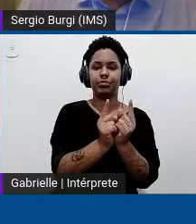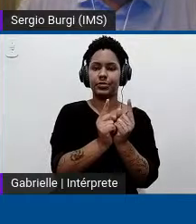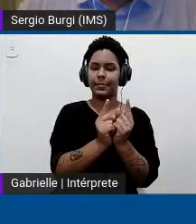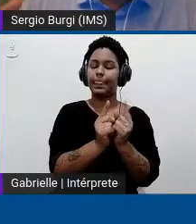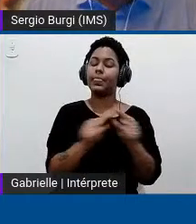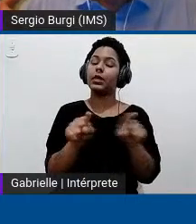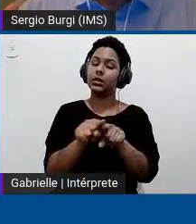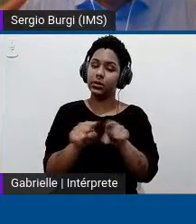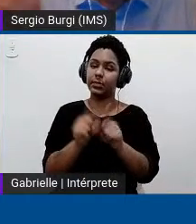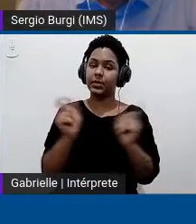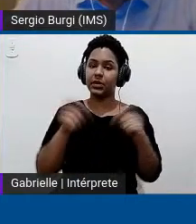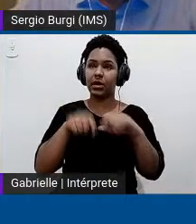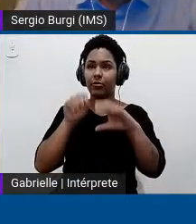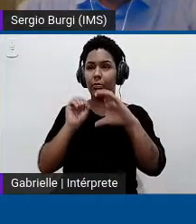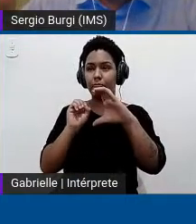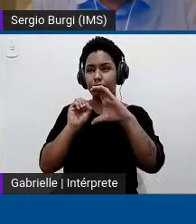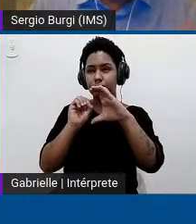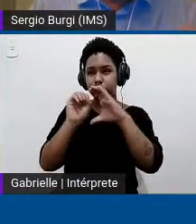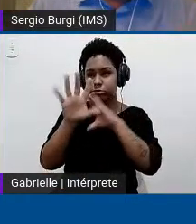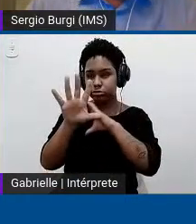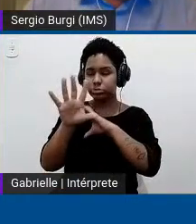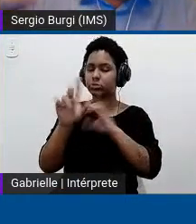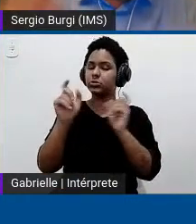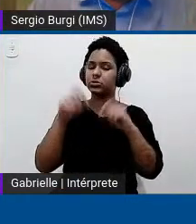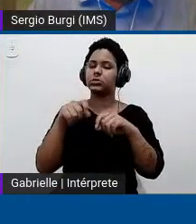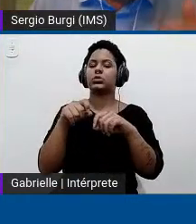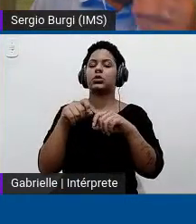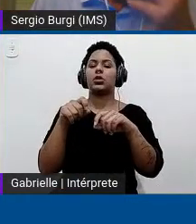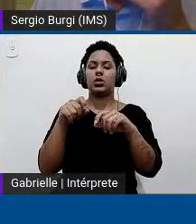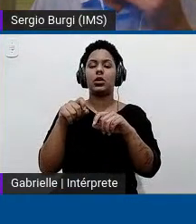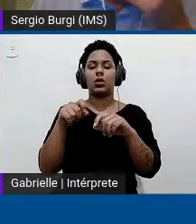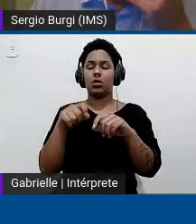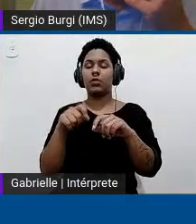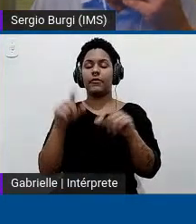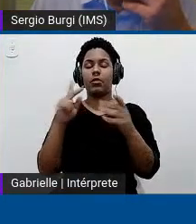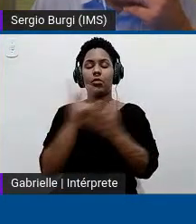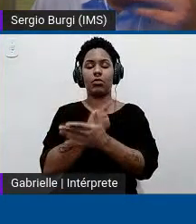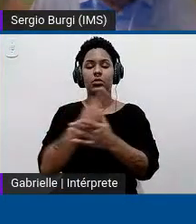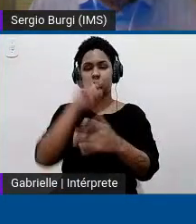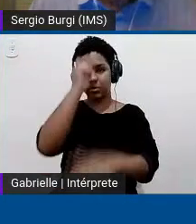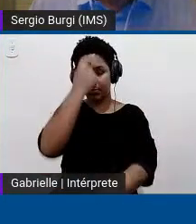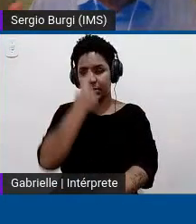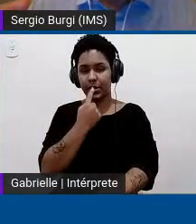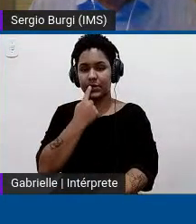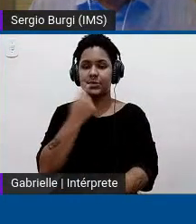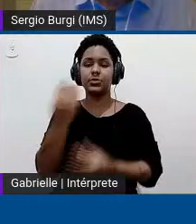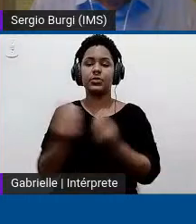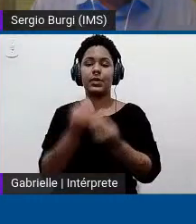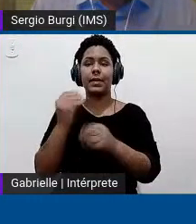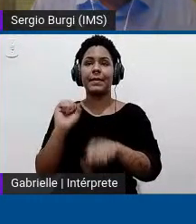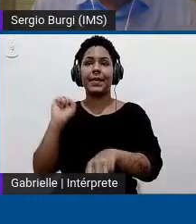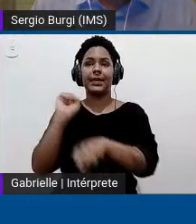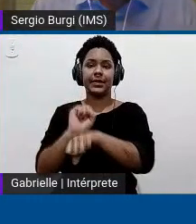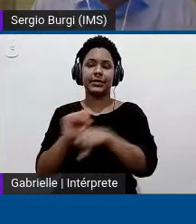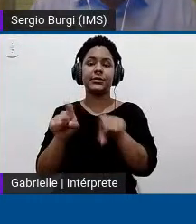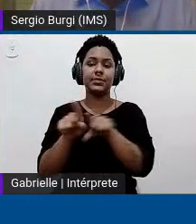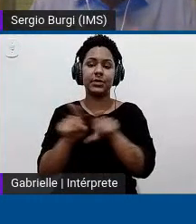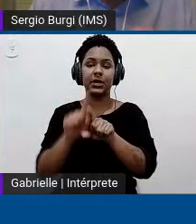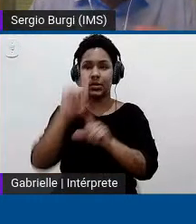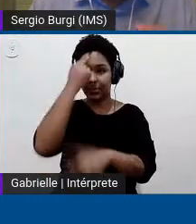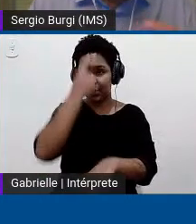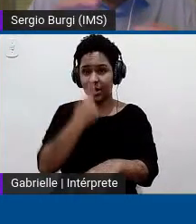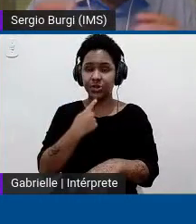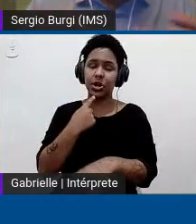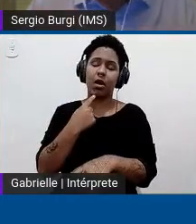poderia ser feita em dimensões imersivas com imagens estáticas também, imagens fotográficas.